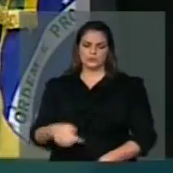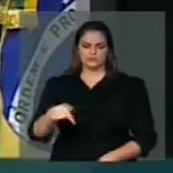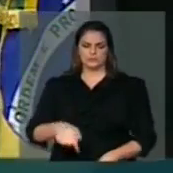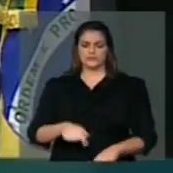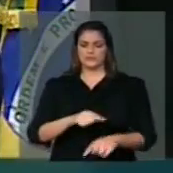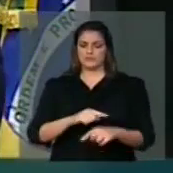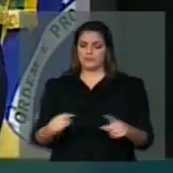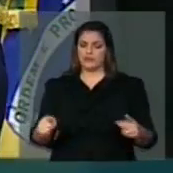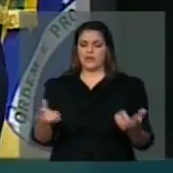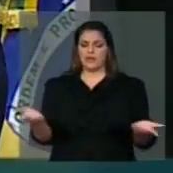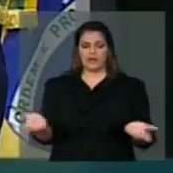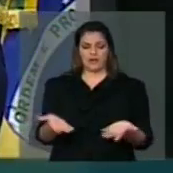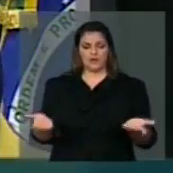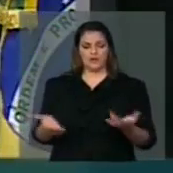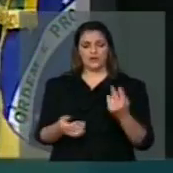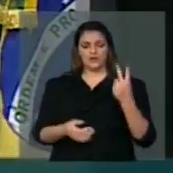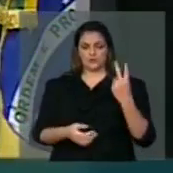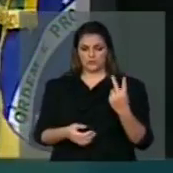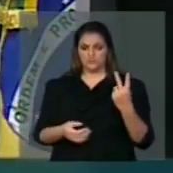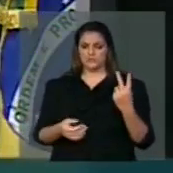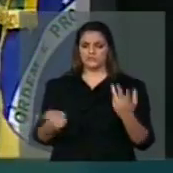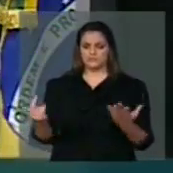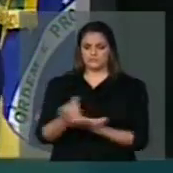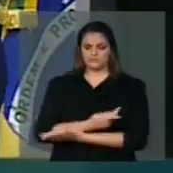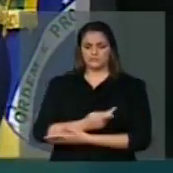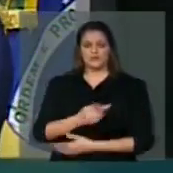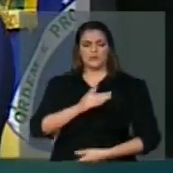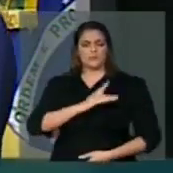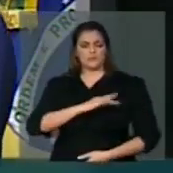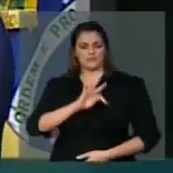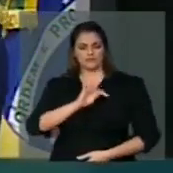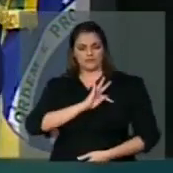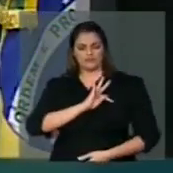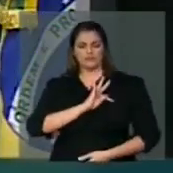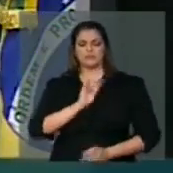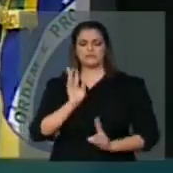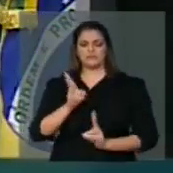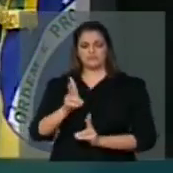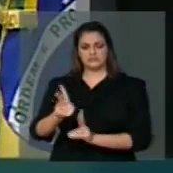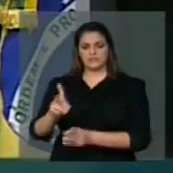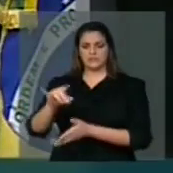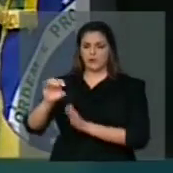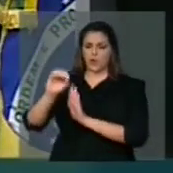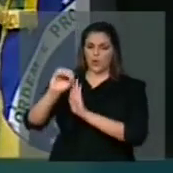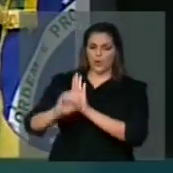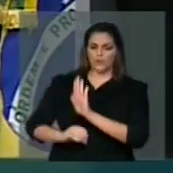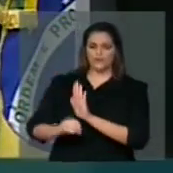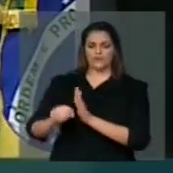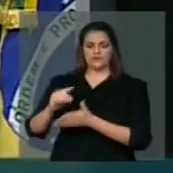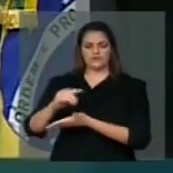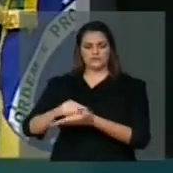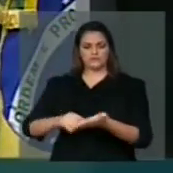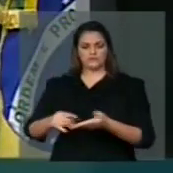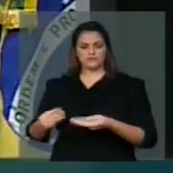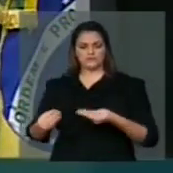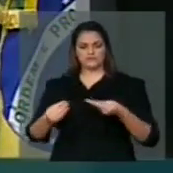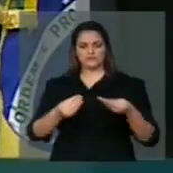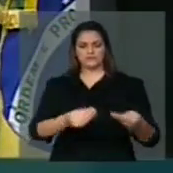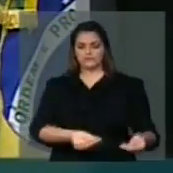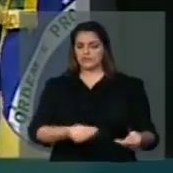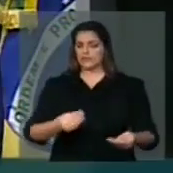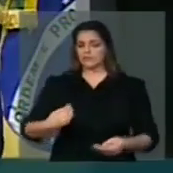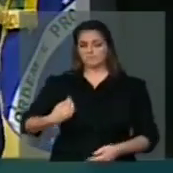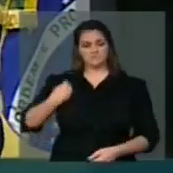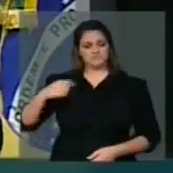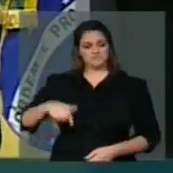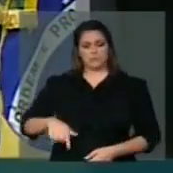dois fatos. É o PT sistematicamente mandando um ofício sem sequer o líder estar aqui